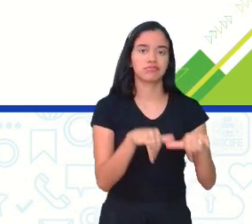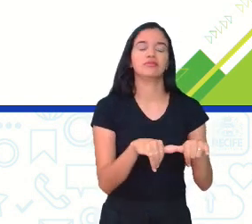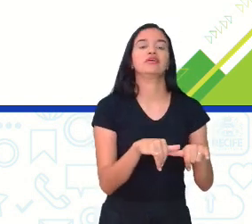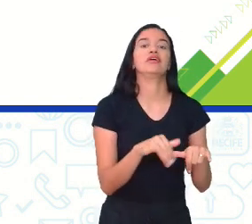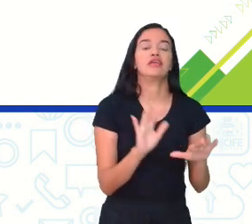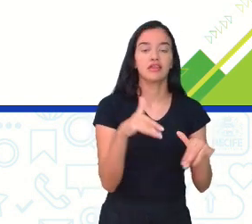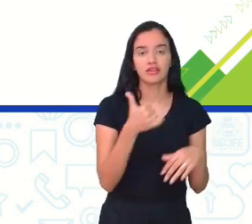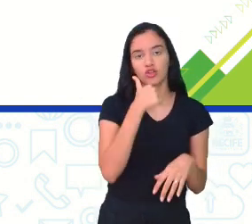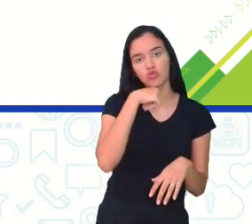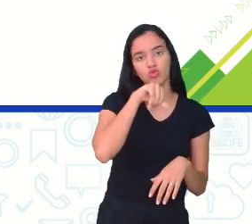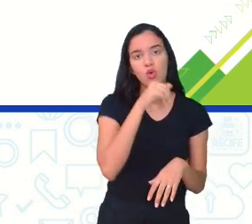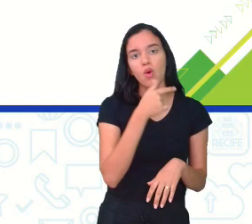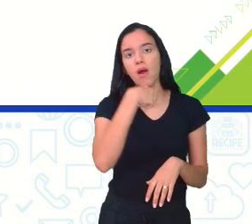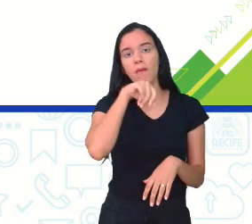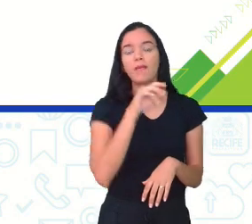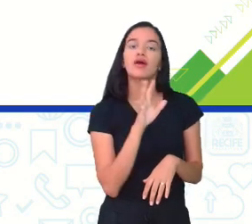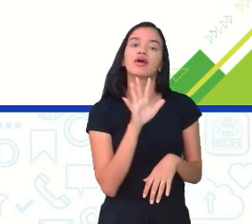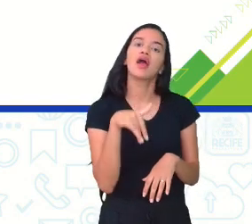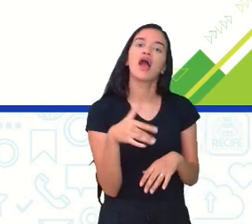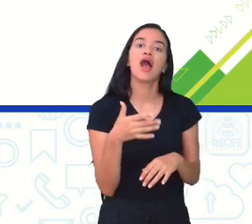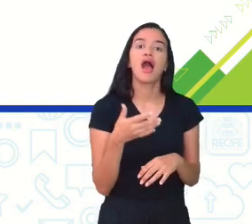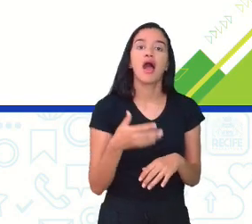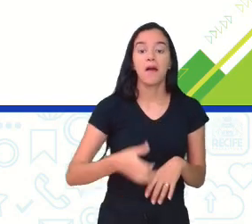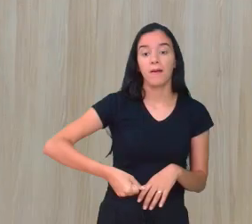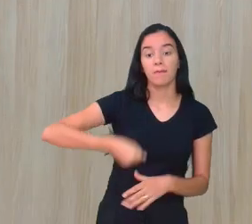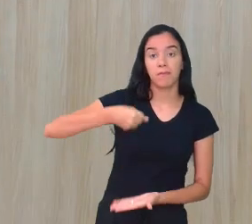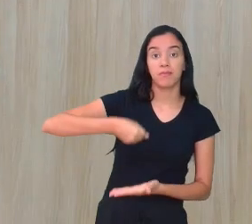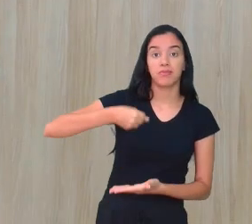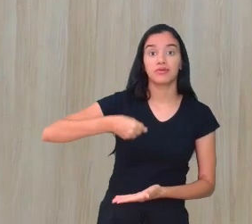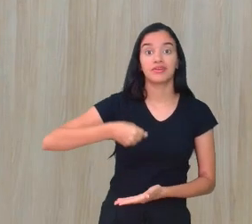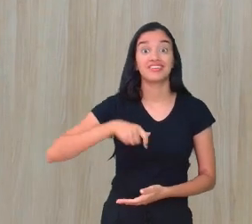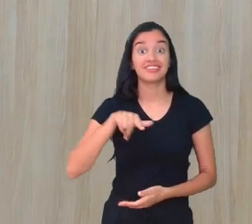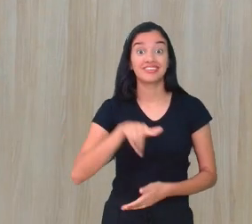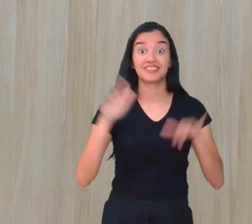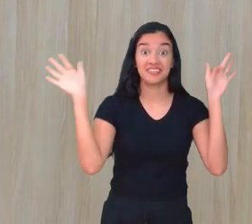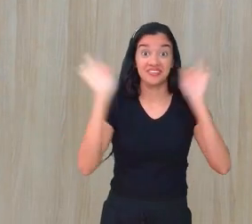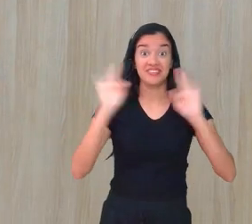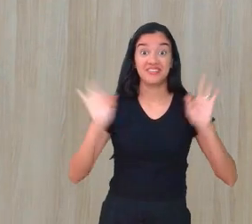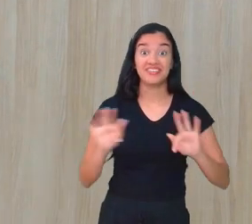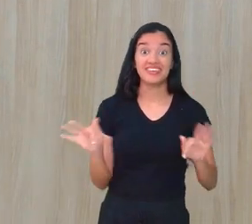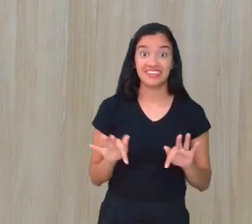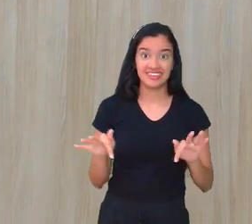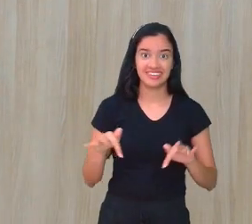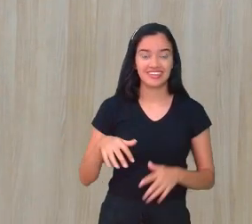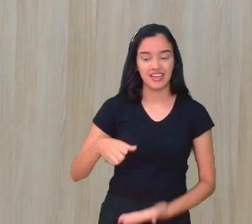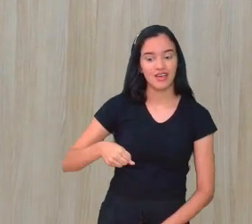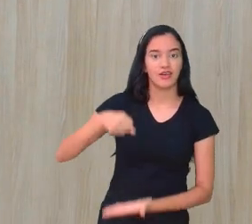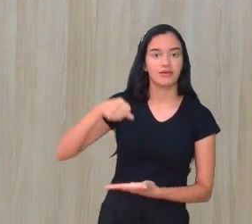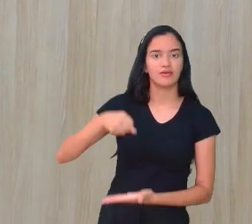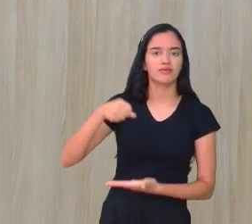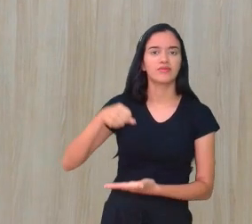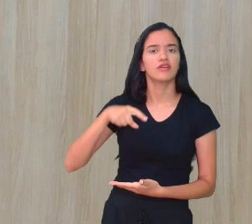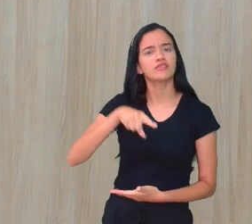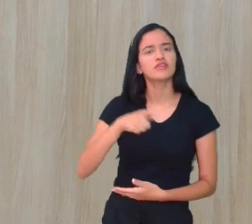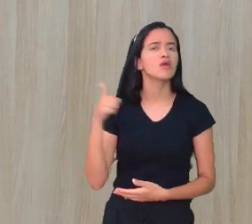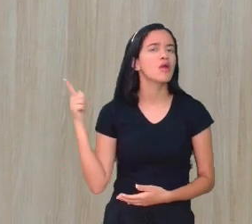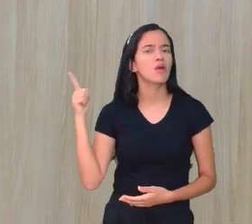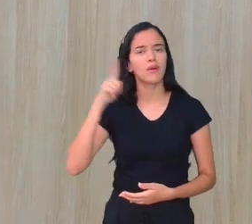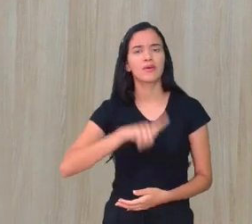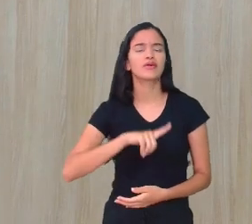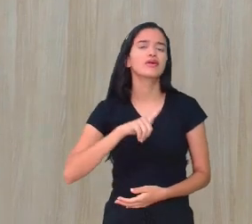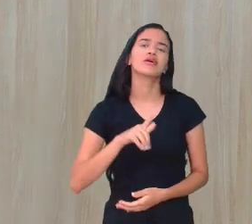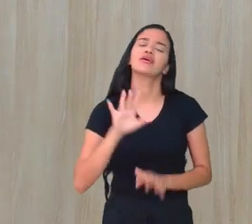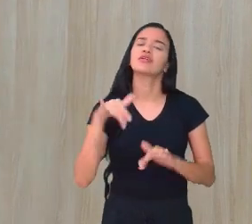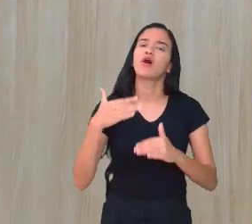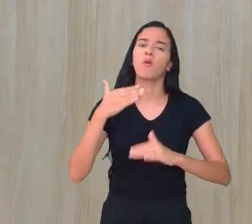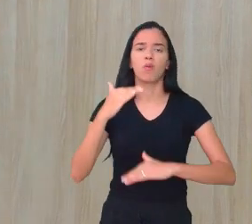aí sua mãe ou seu pai diz assim, leva aqui essa sacolinha, aí você sai todo feliz, né? Com aquela sacolinha bem pequenininha. Porque é o que você consegue levar. E